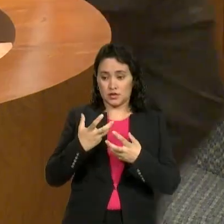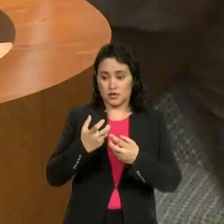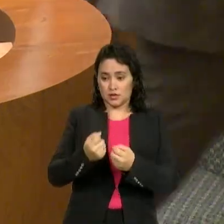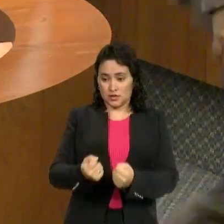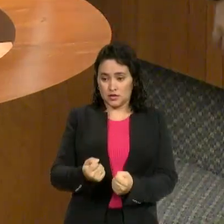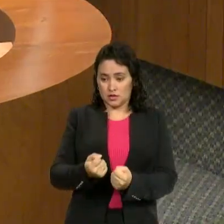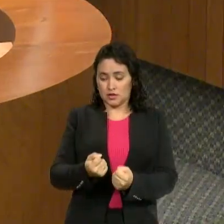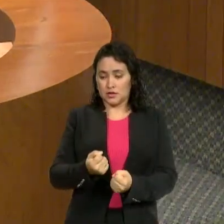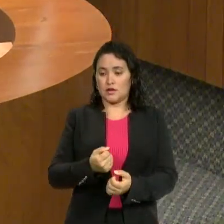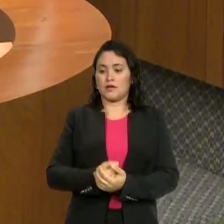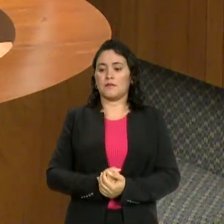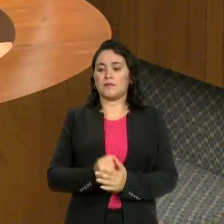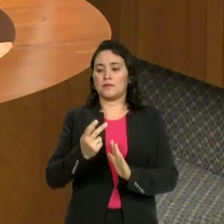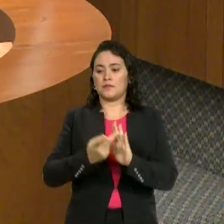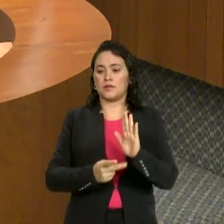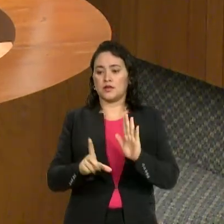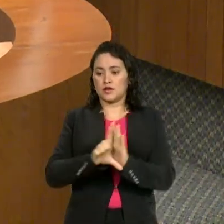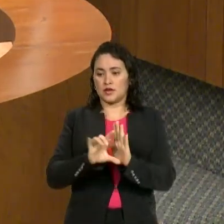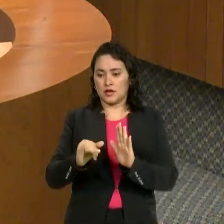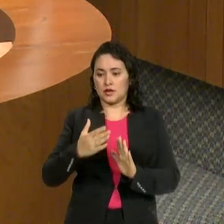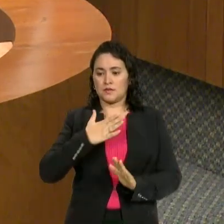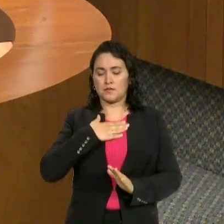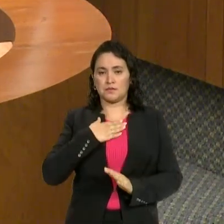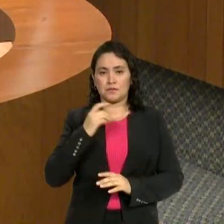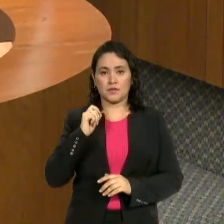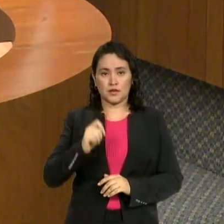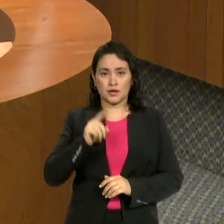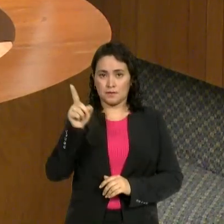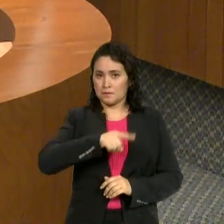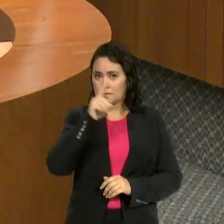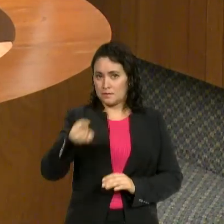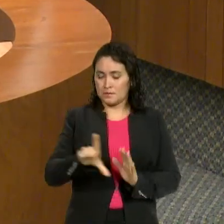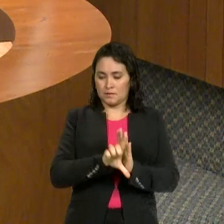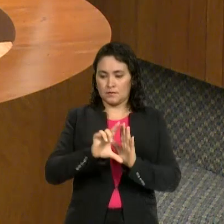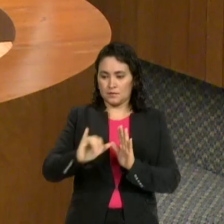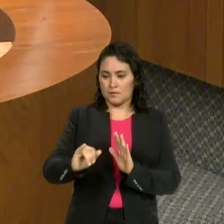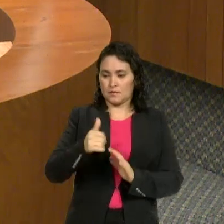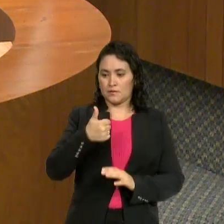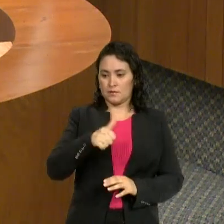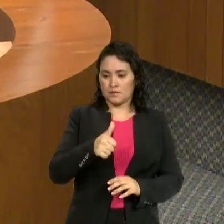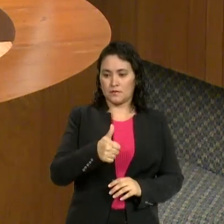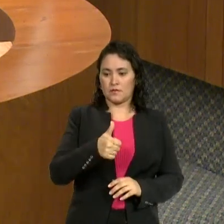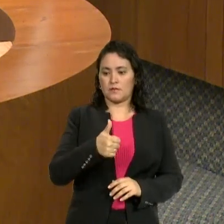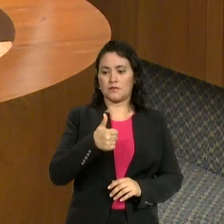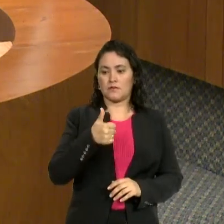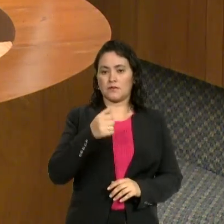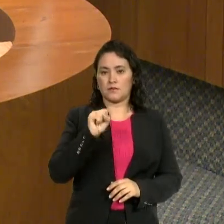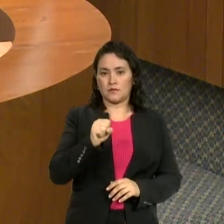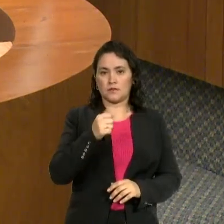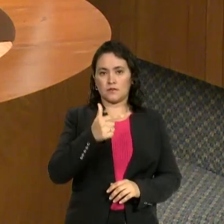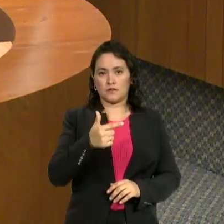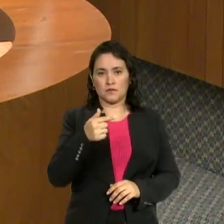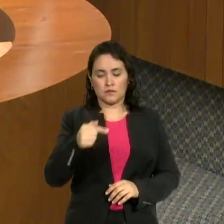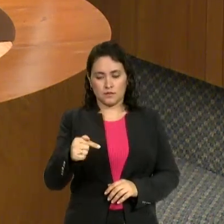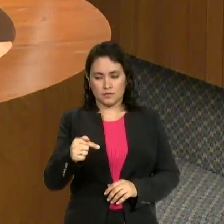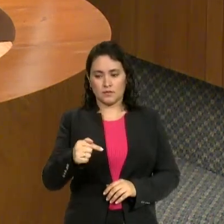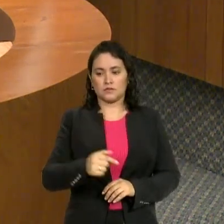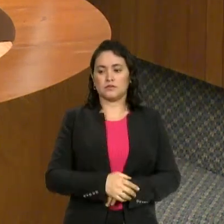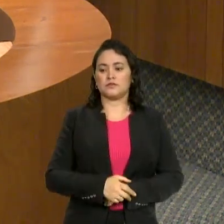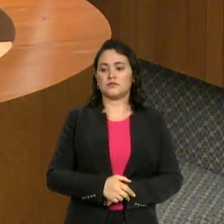nesse sentido a deputada mical Damasceno se posicionou contra a área a lei 11.827 de 2022